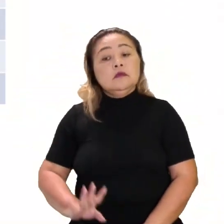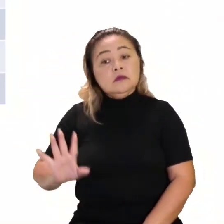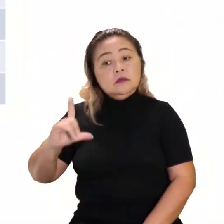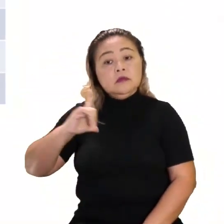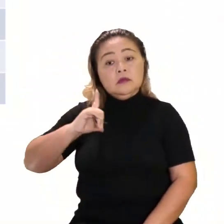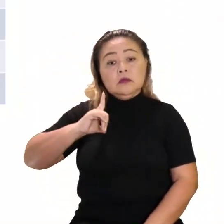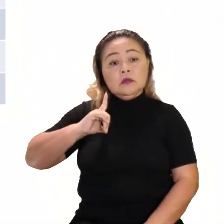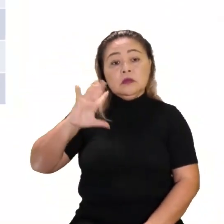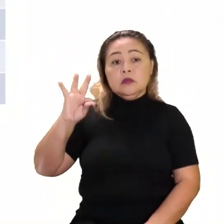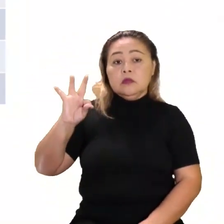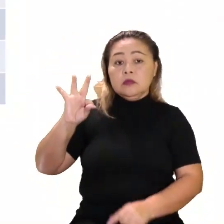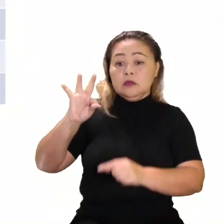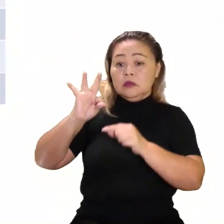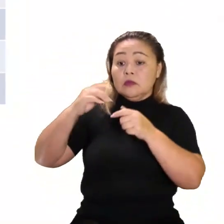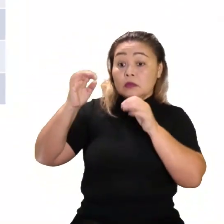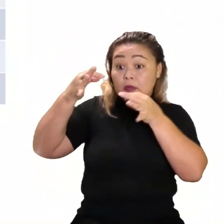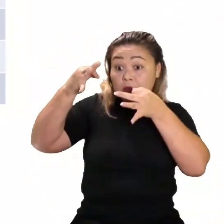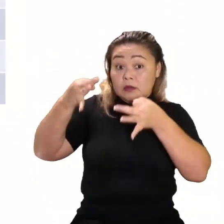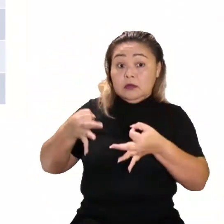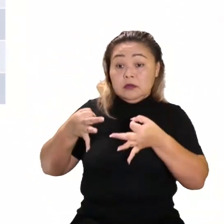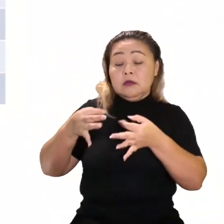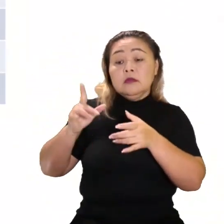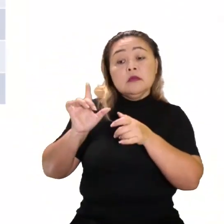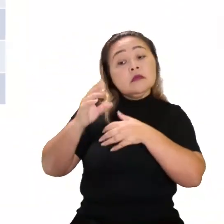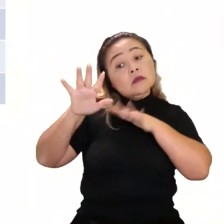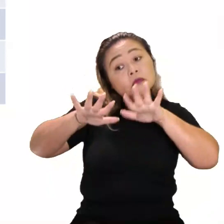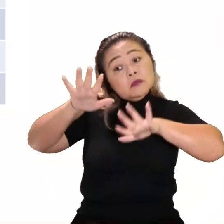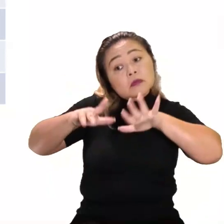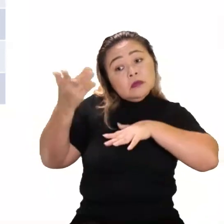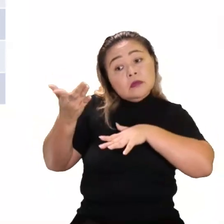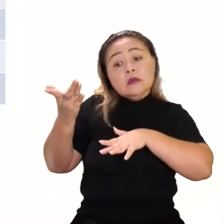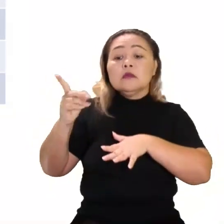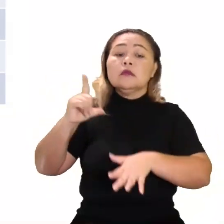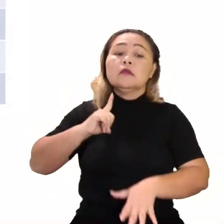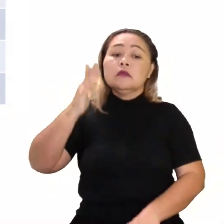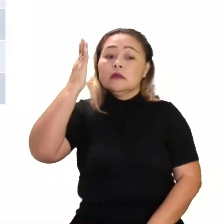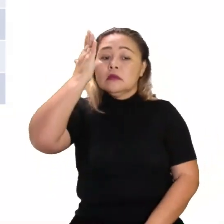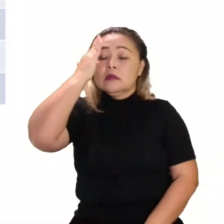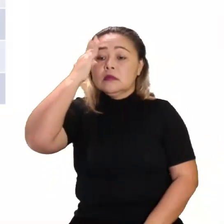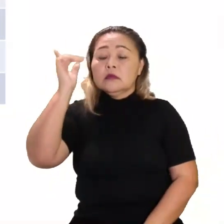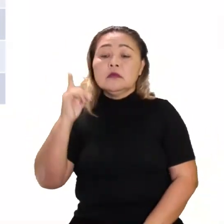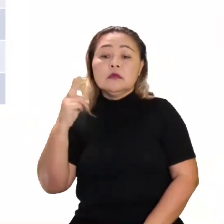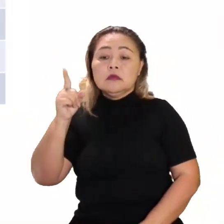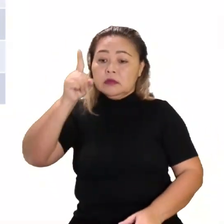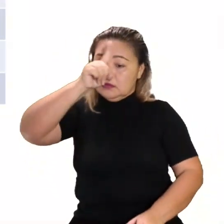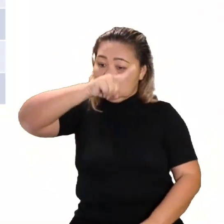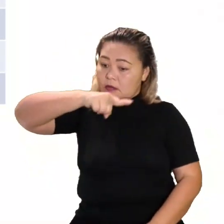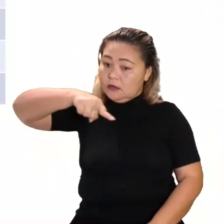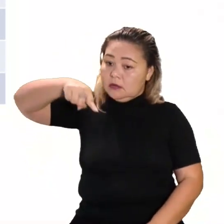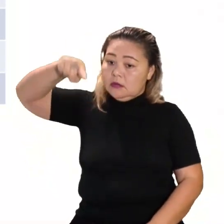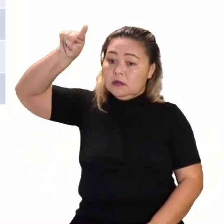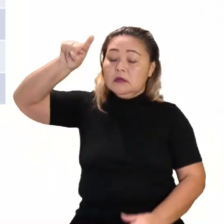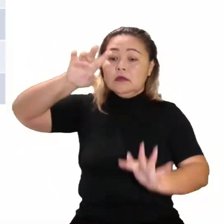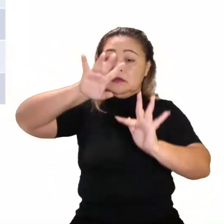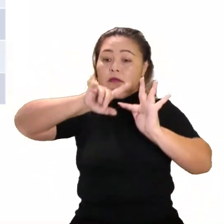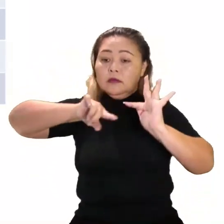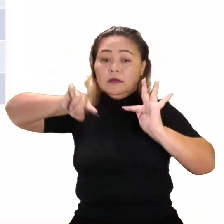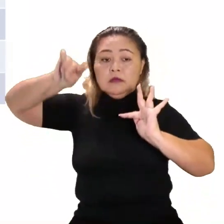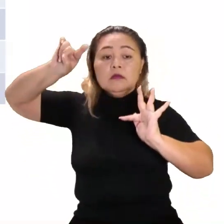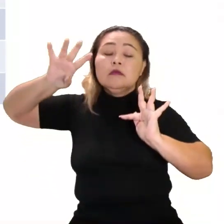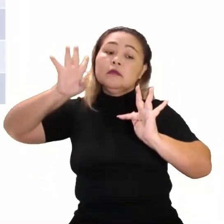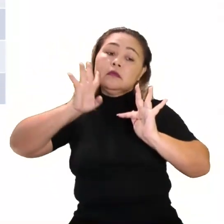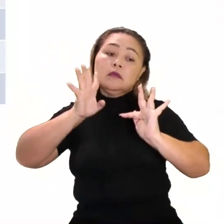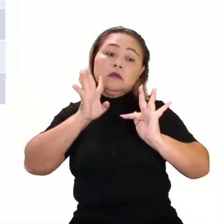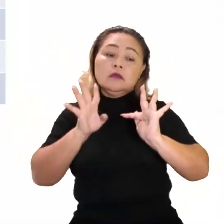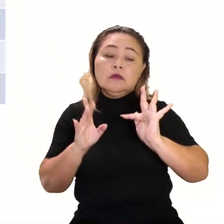né? A gente não está com instrumento de precisão aqui, mas mais ou menos dá para ter uma ideia da curva da função. E essa daqui ficou